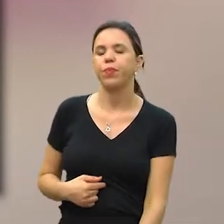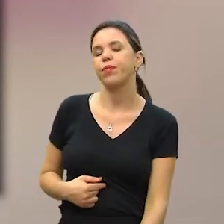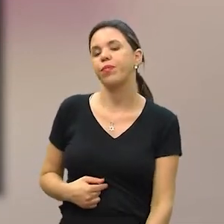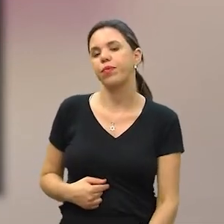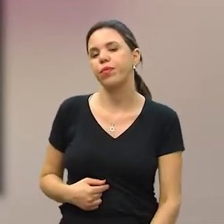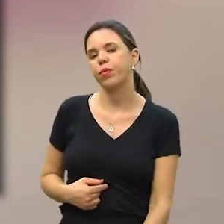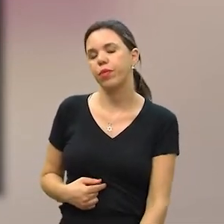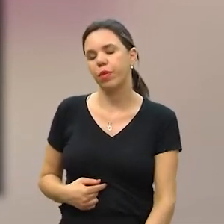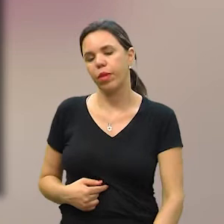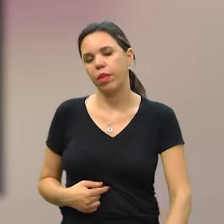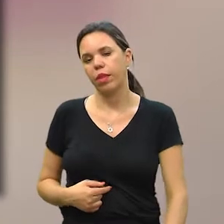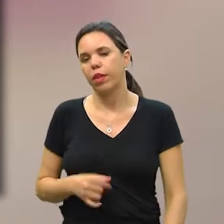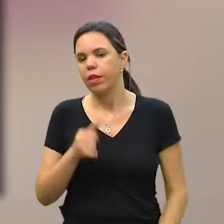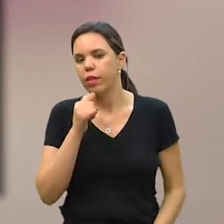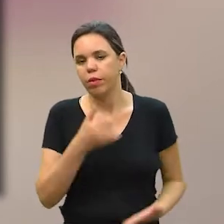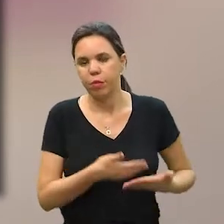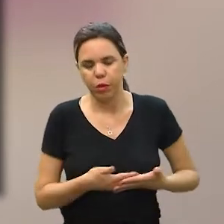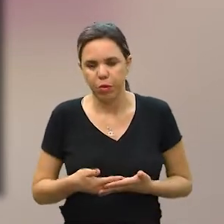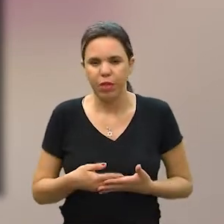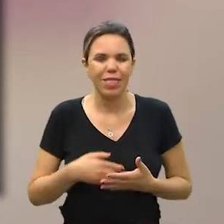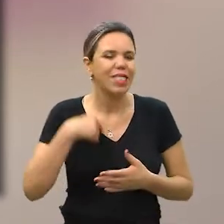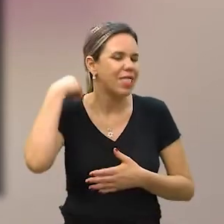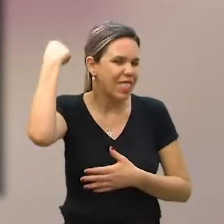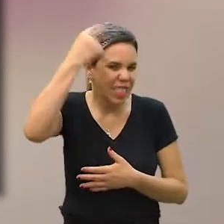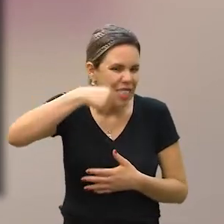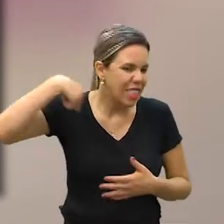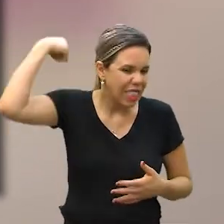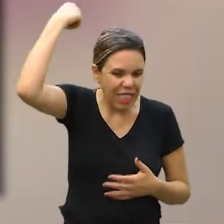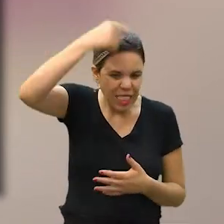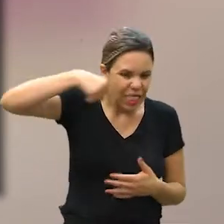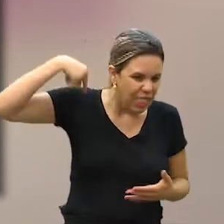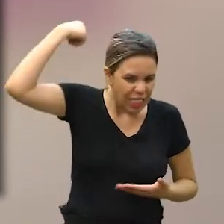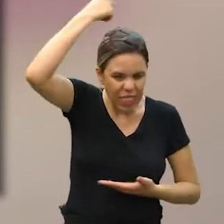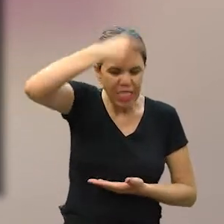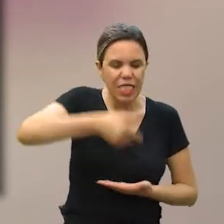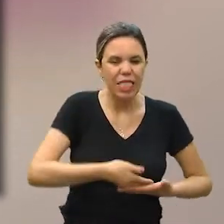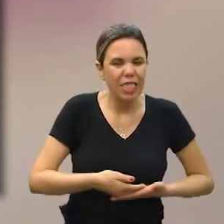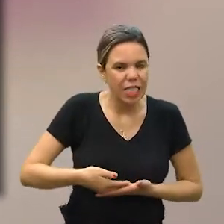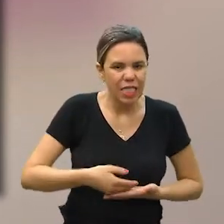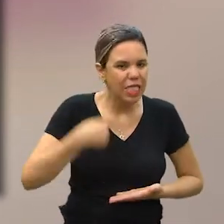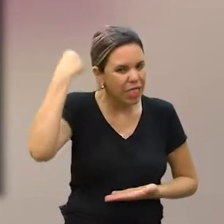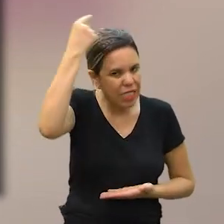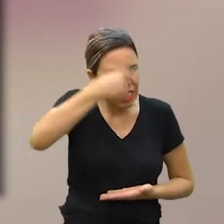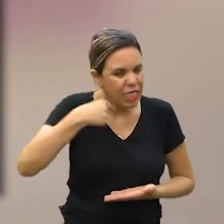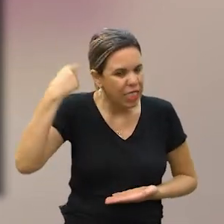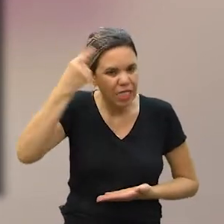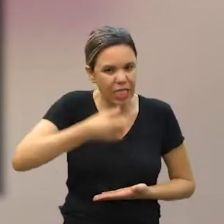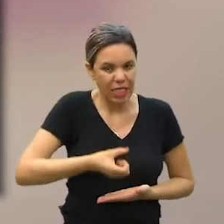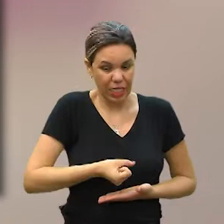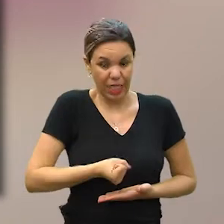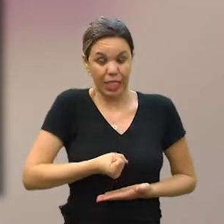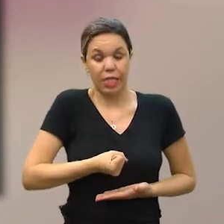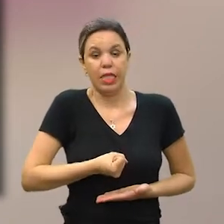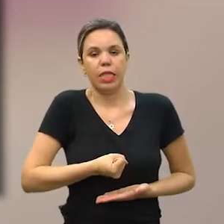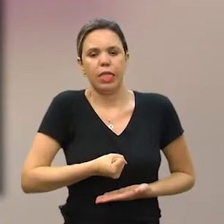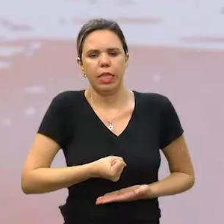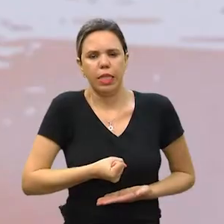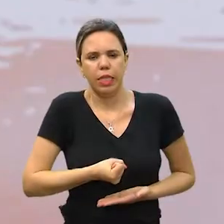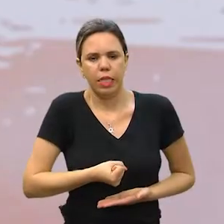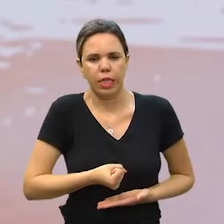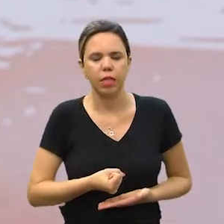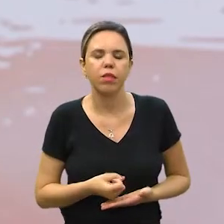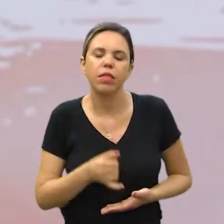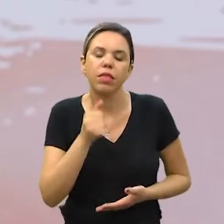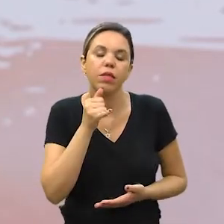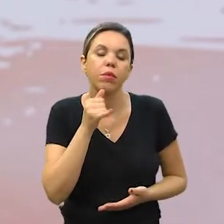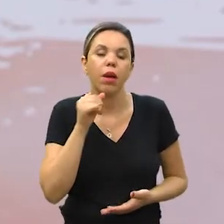as circulares de cordão, então o bebê se enrola tanto no cordão umbilical que o sangue do cordão vai ter uma trombose.